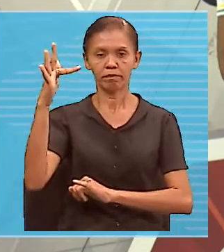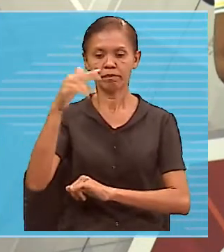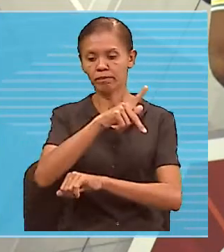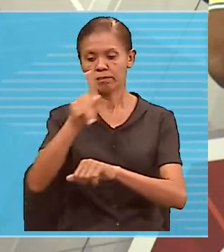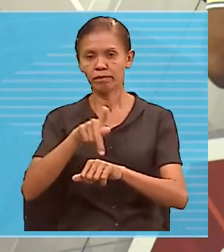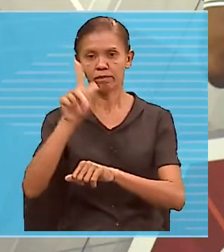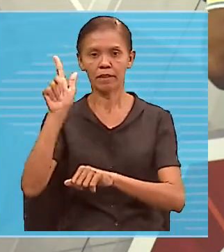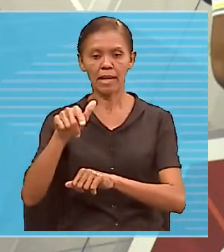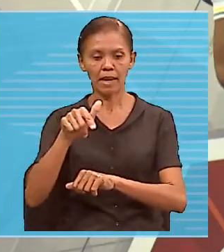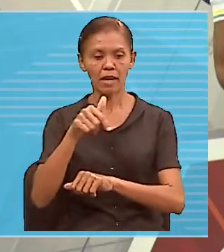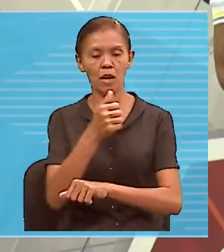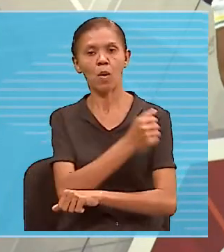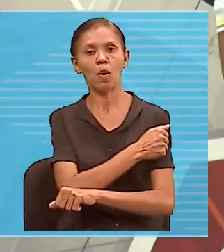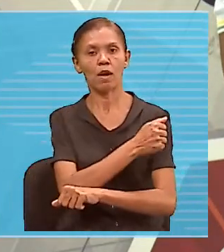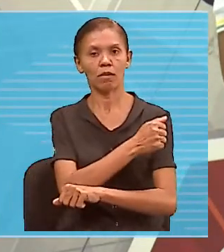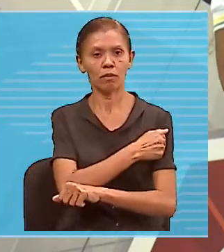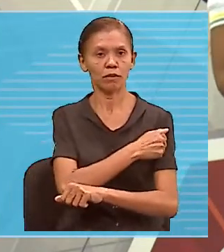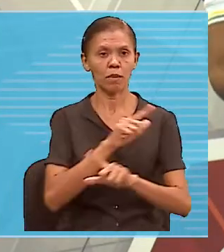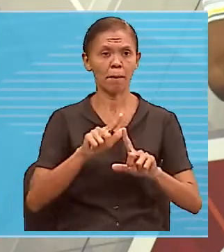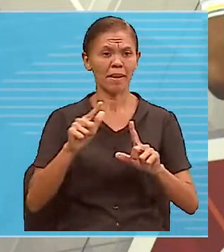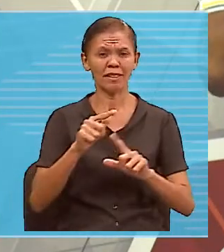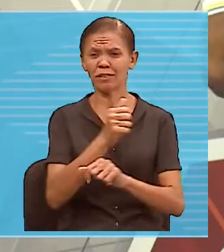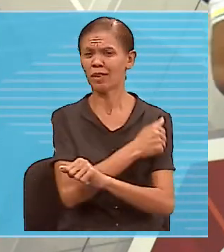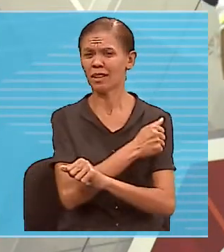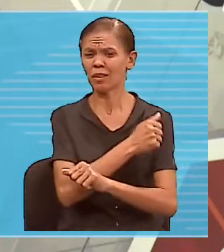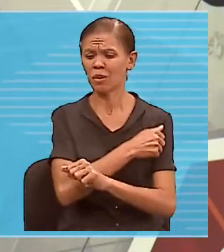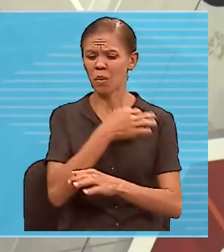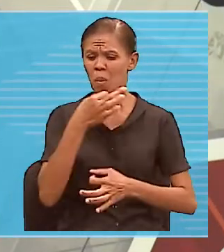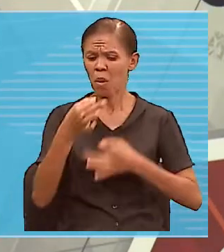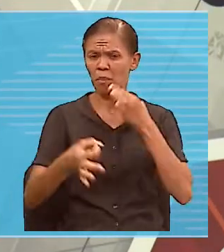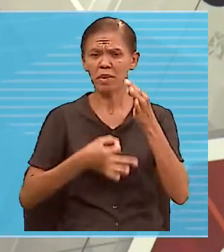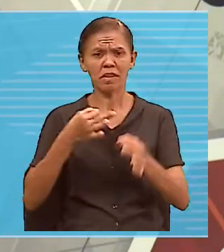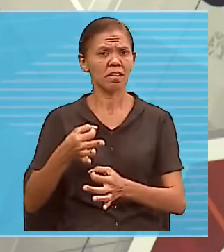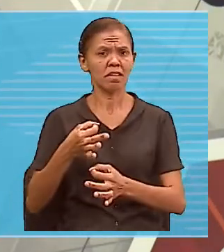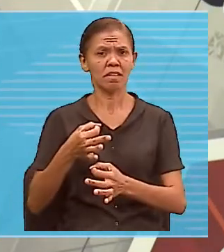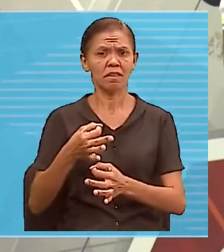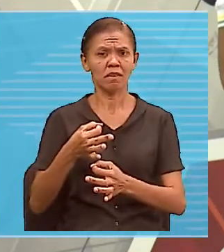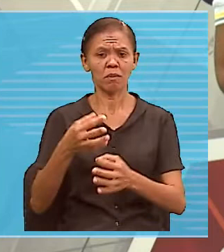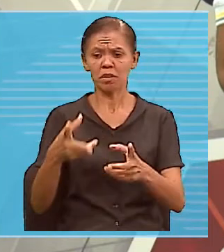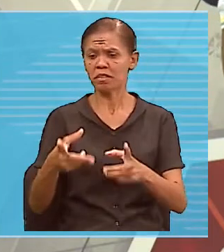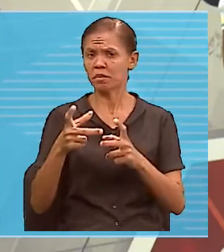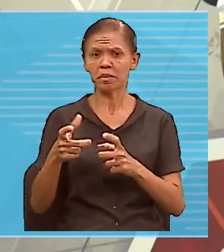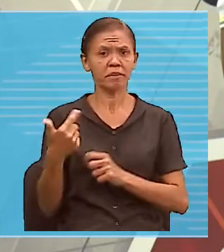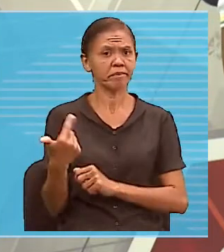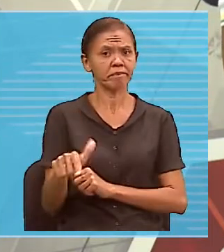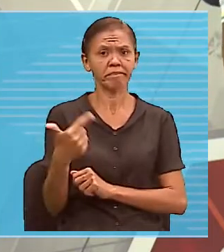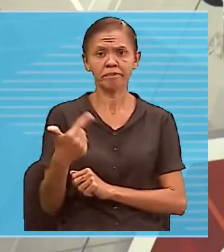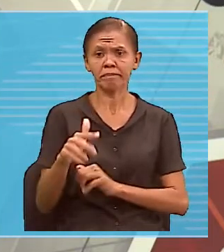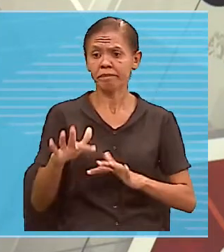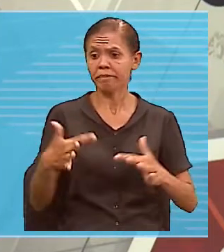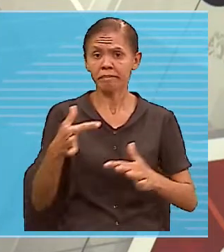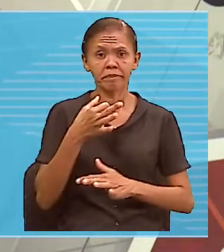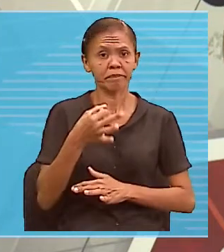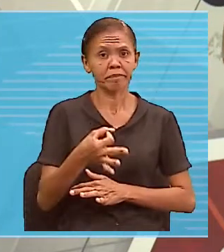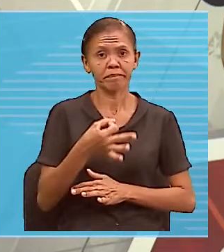das vezes, esse estudante acaba não tendo a opinião dele ouvida. Então, a opinião ela é